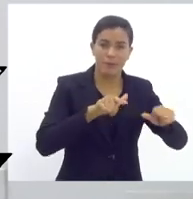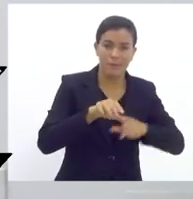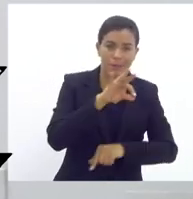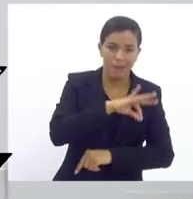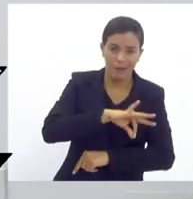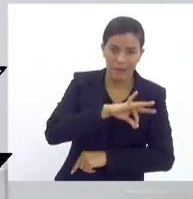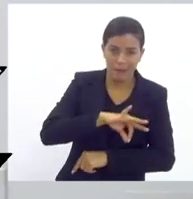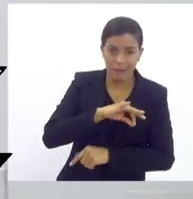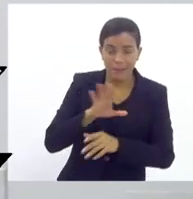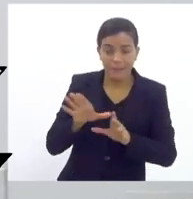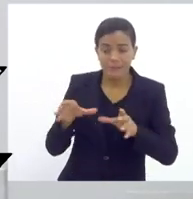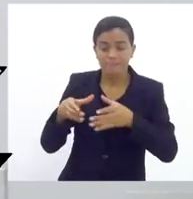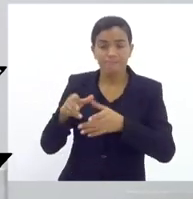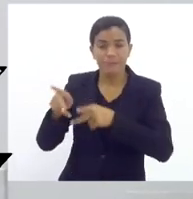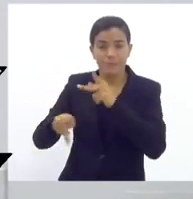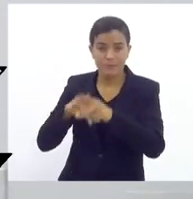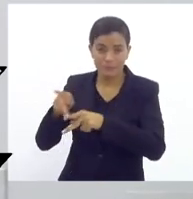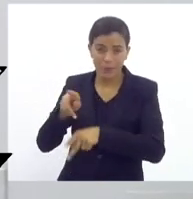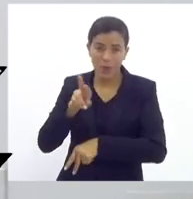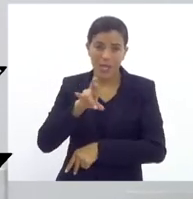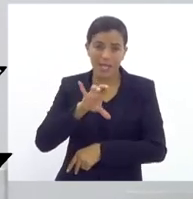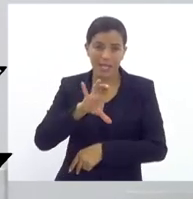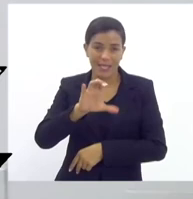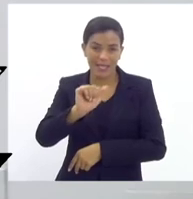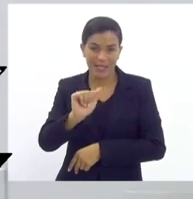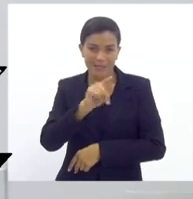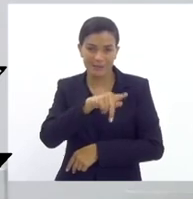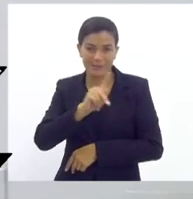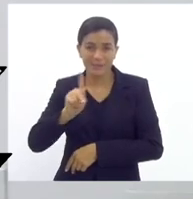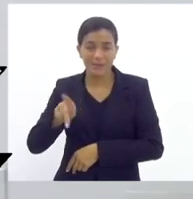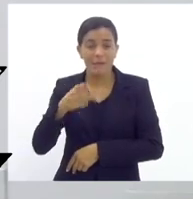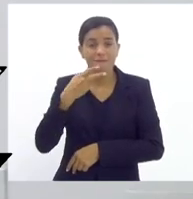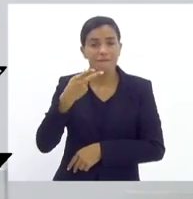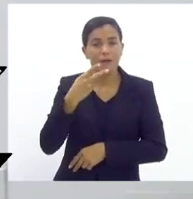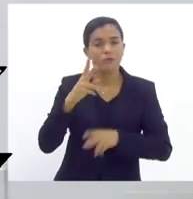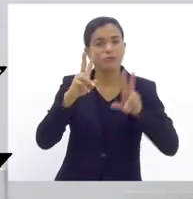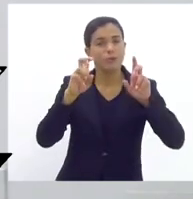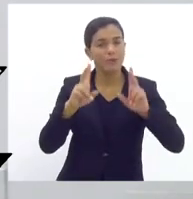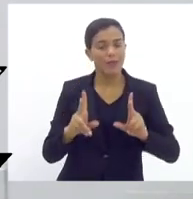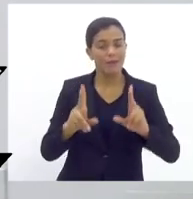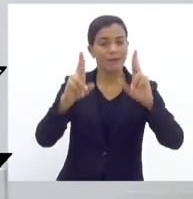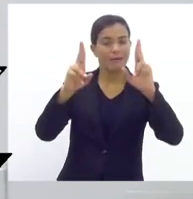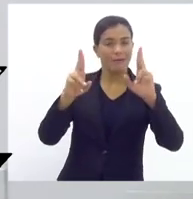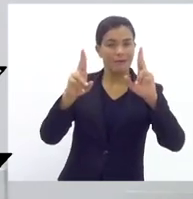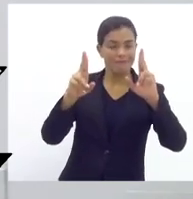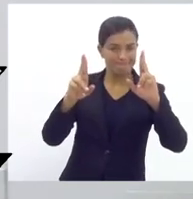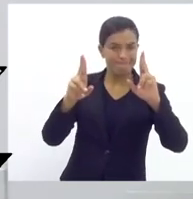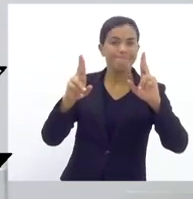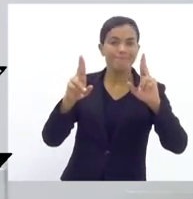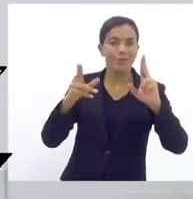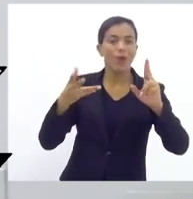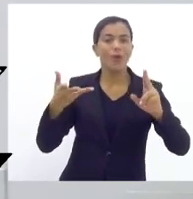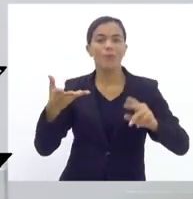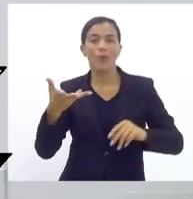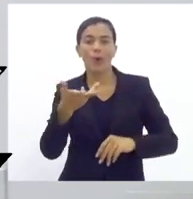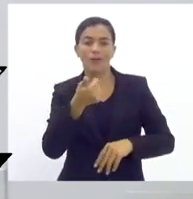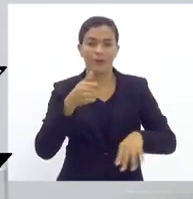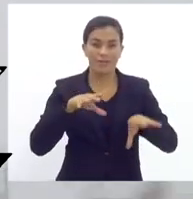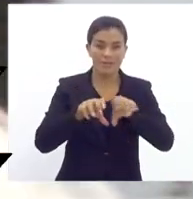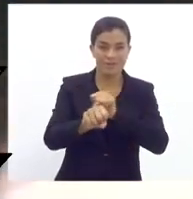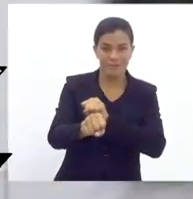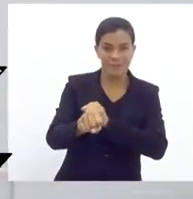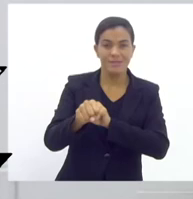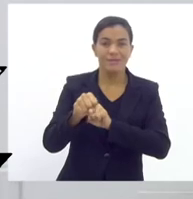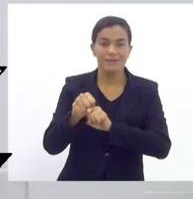que como rica nos trouxe também há um recorte de qualificação quando a gente faz a demarcação a partir